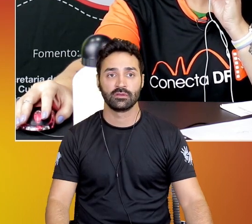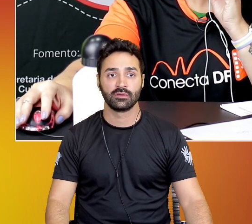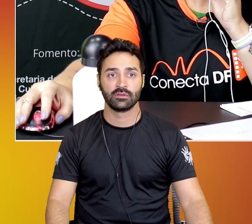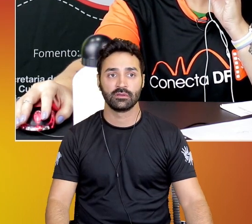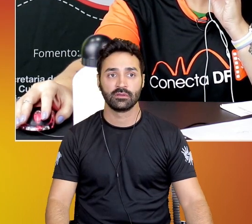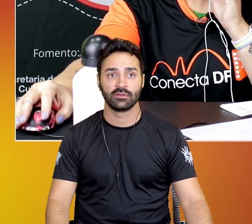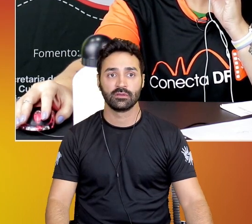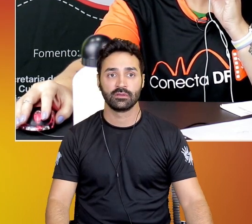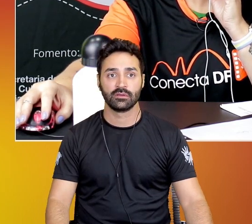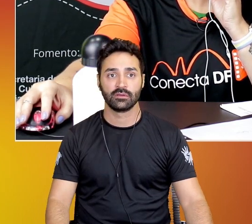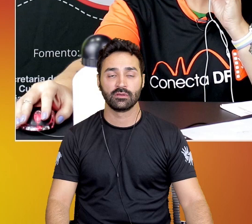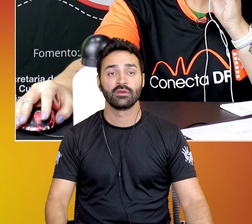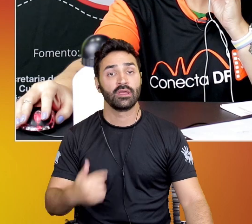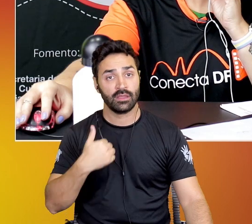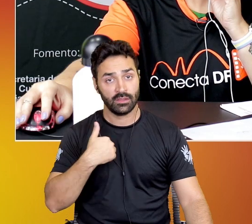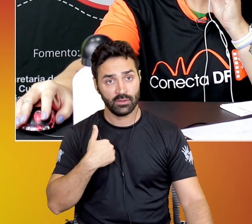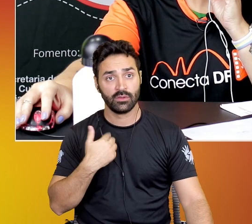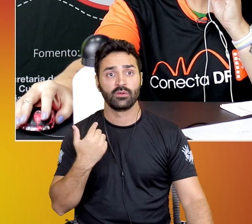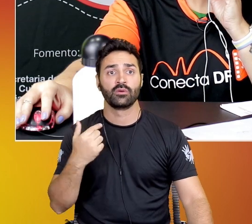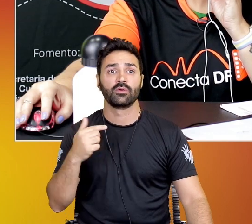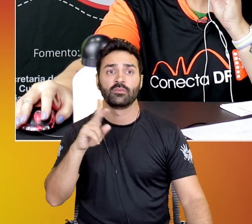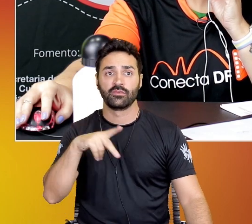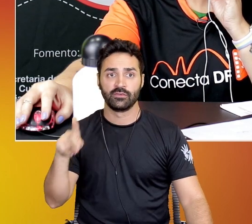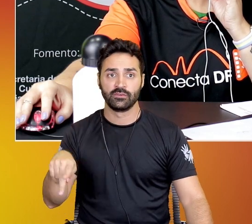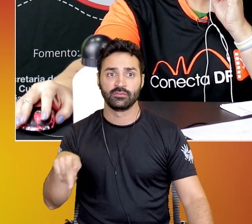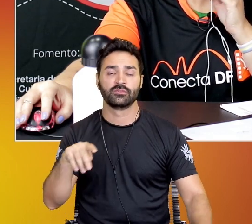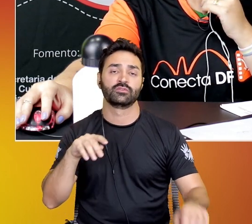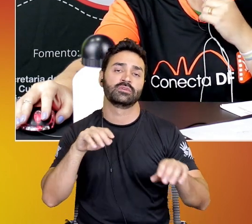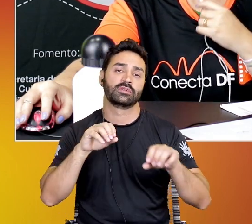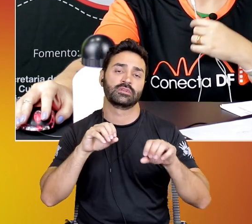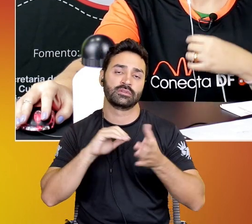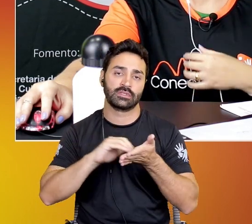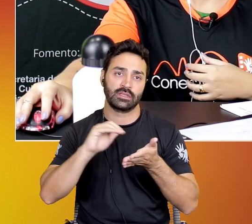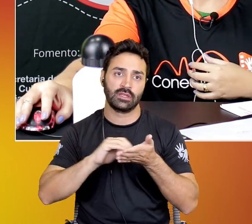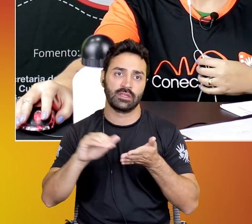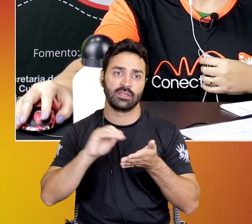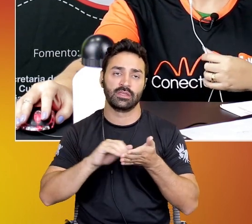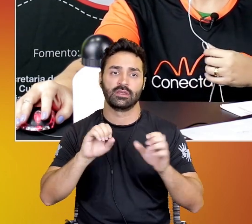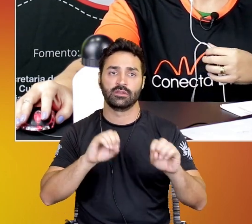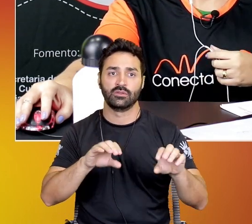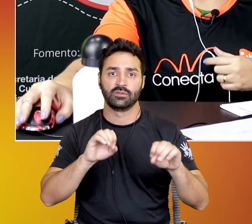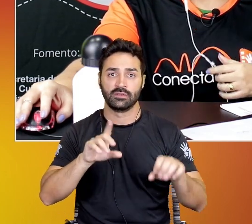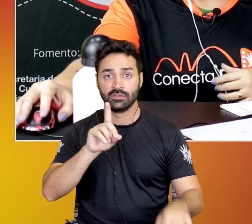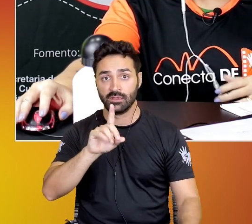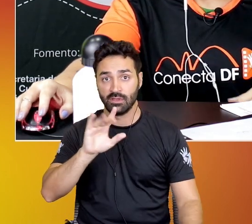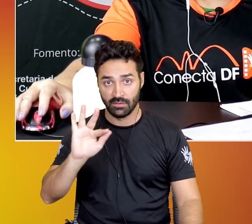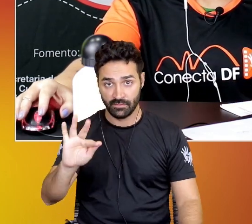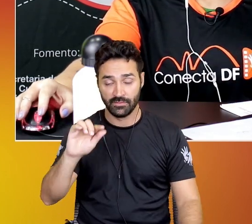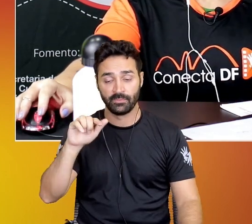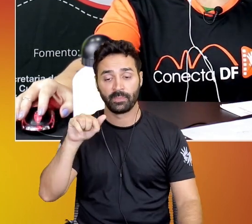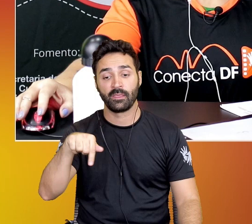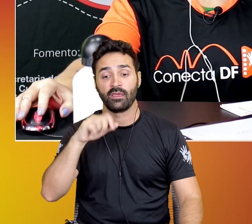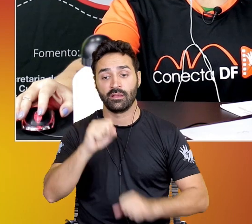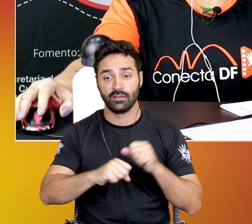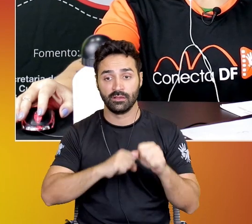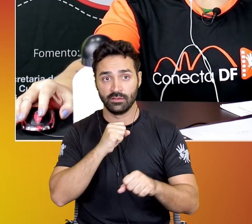Eu sou professora da Secretaria de Educação do DF e esse ano eu recebi o diagnóstico de